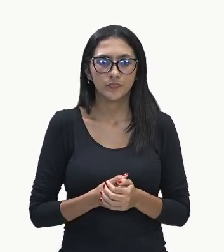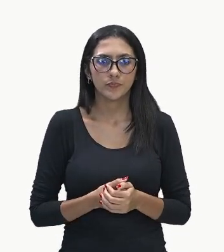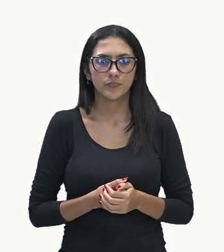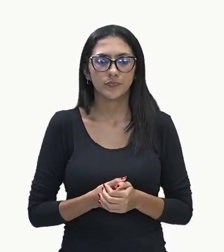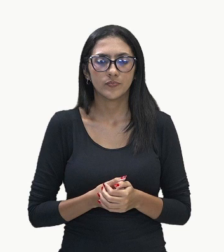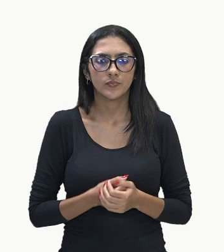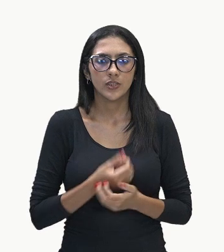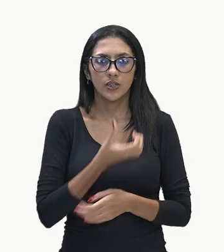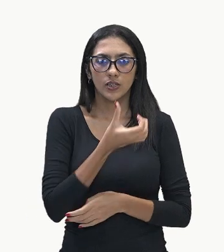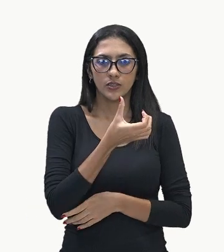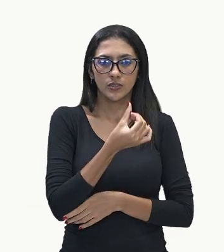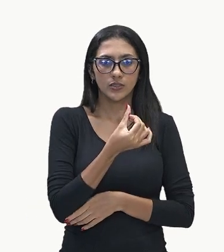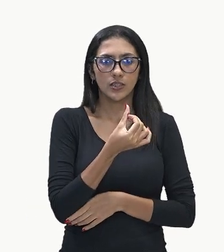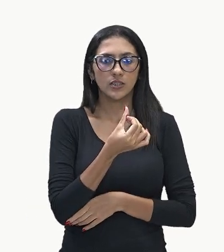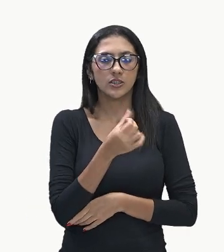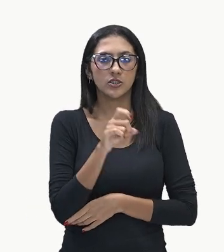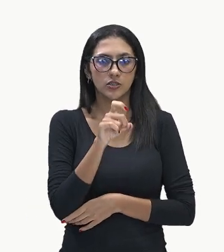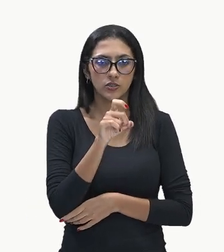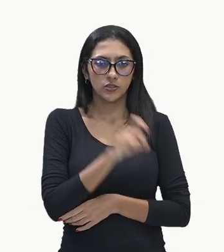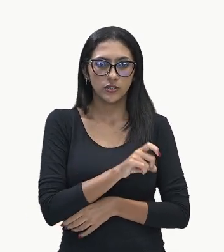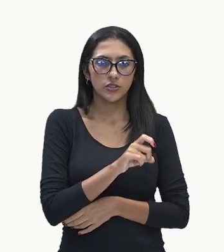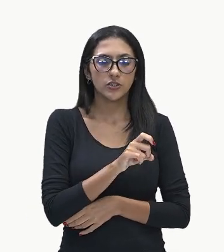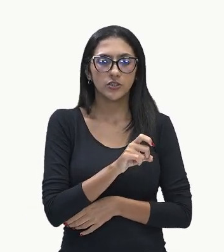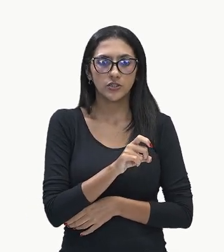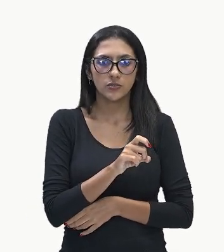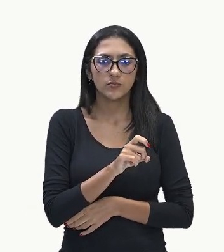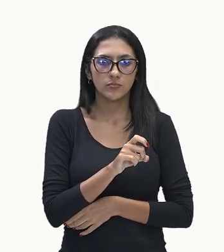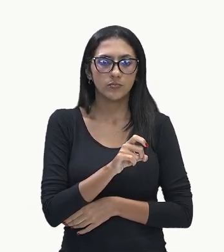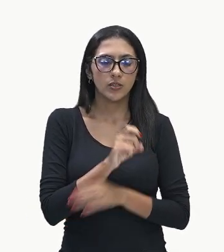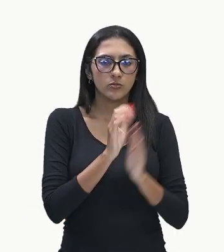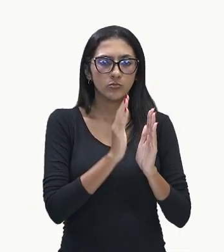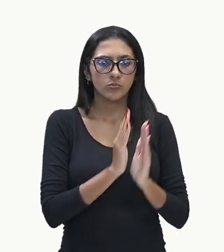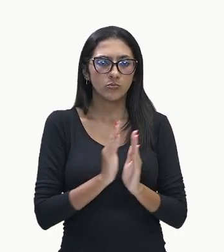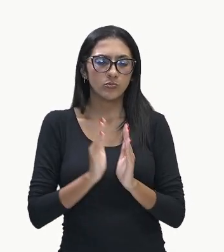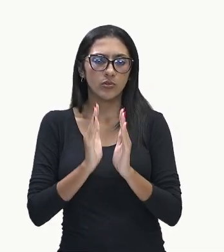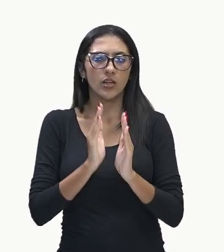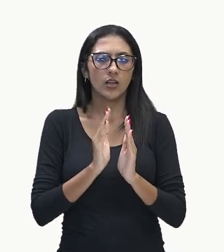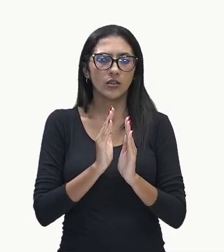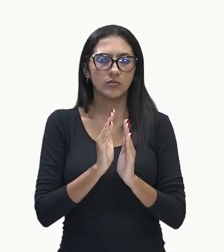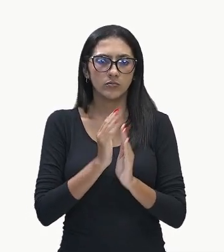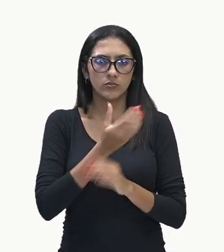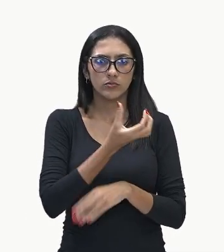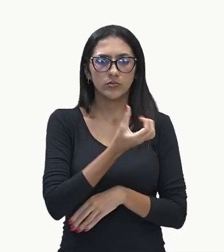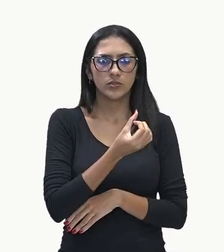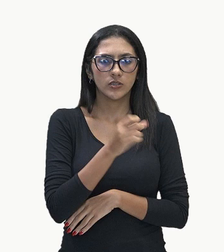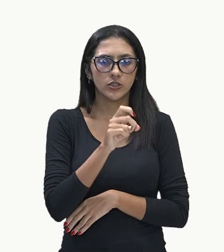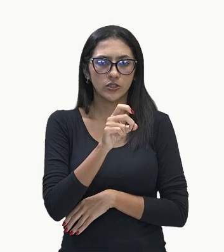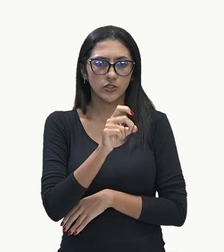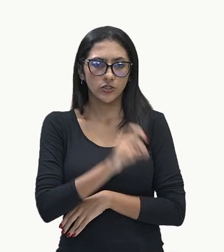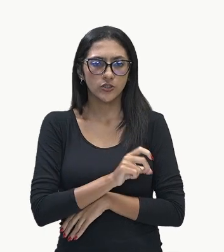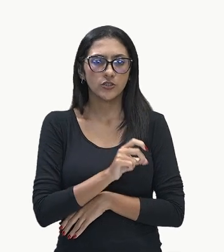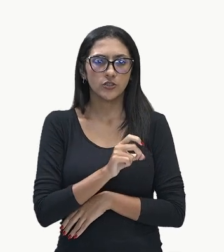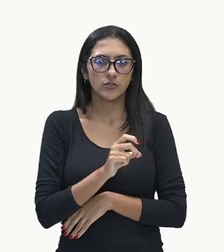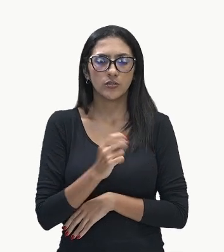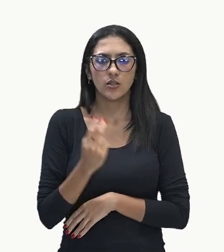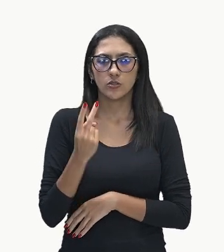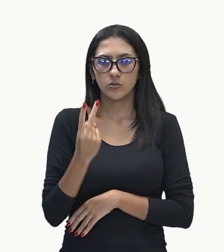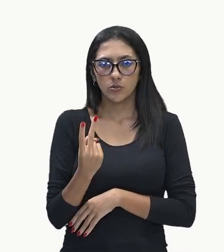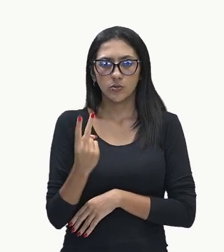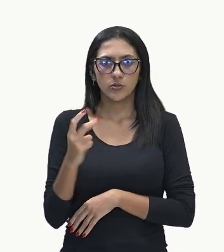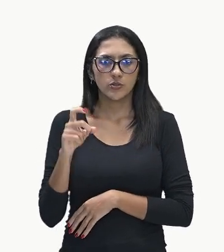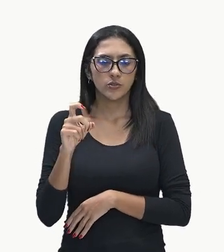estar lá. Quem é que vem aqui para o lado dele? Morar do mesmo lado que ele está, no mesmo membro, é o